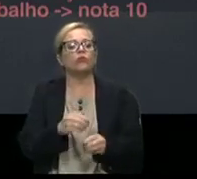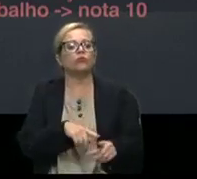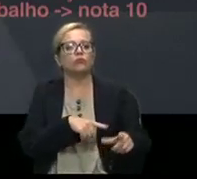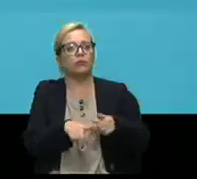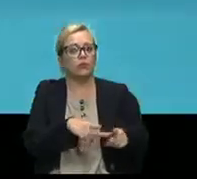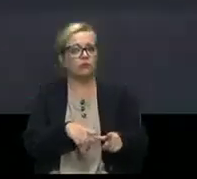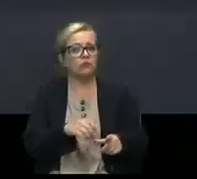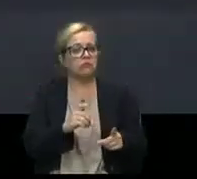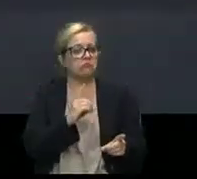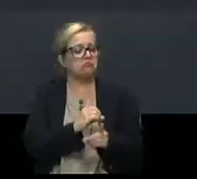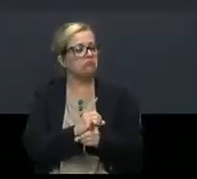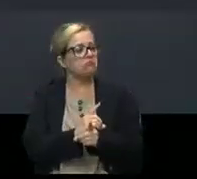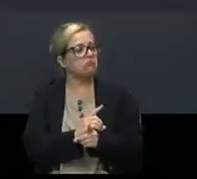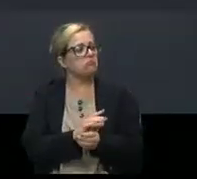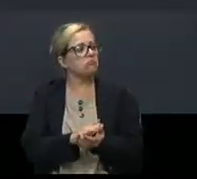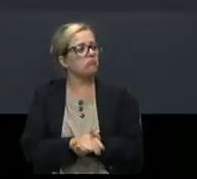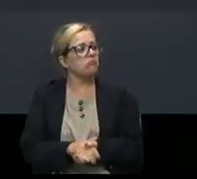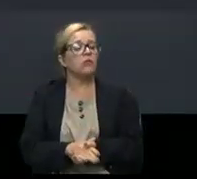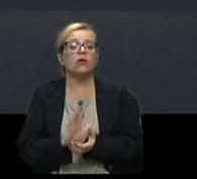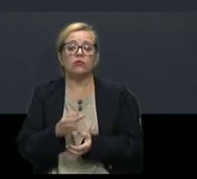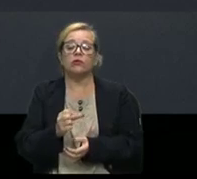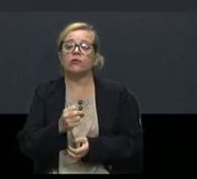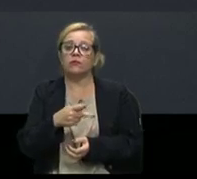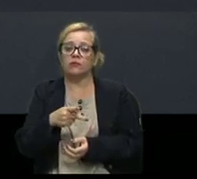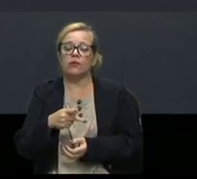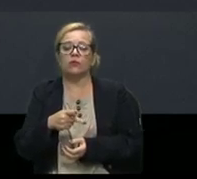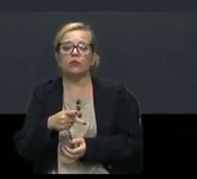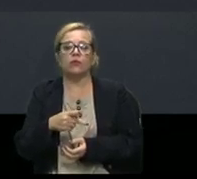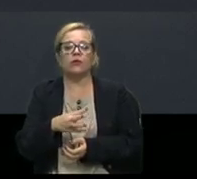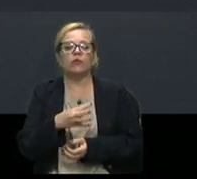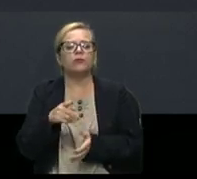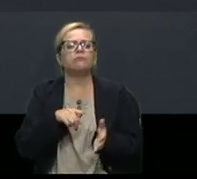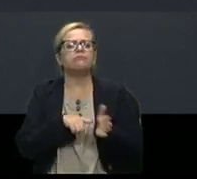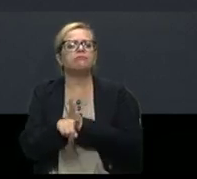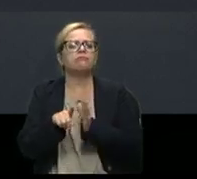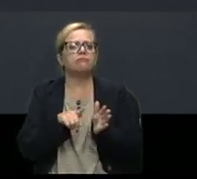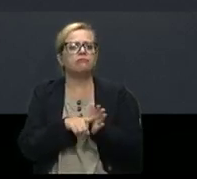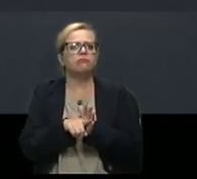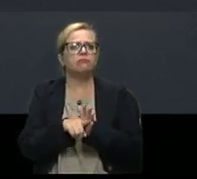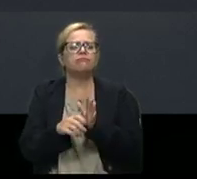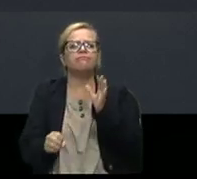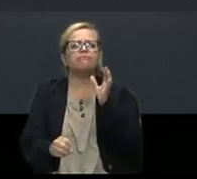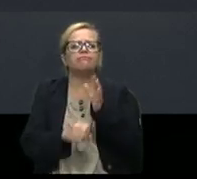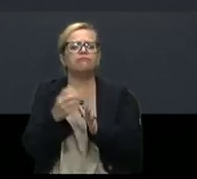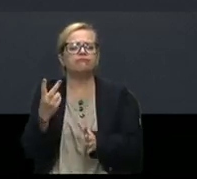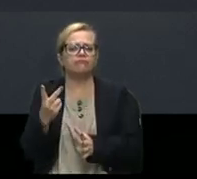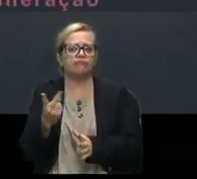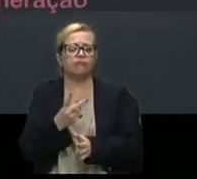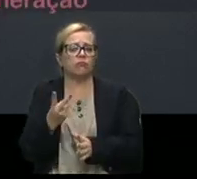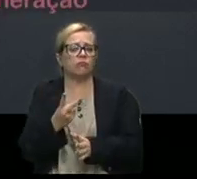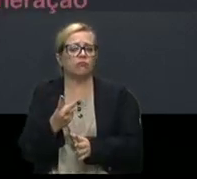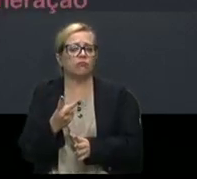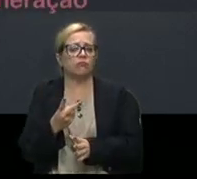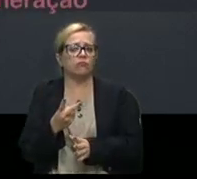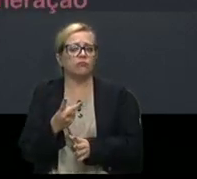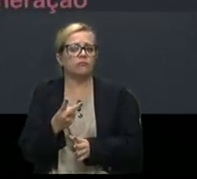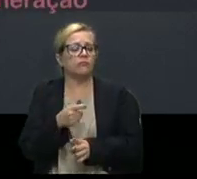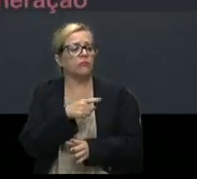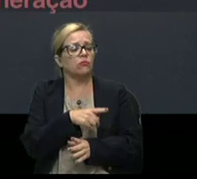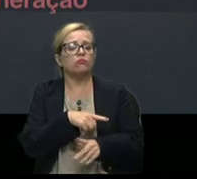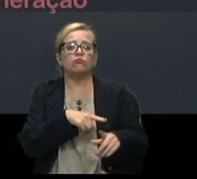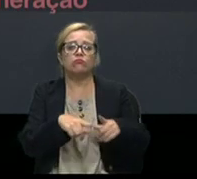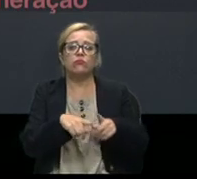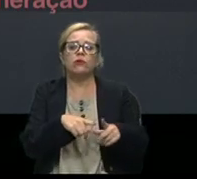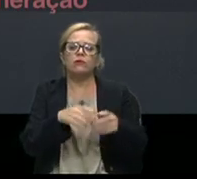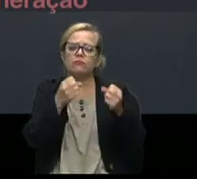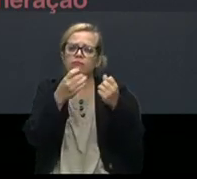trabalho. Então, na SP4 veio a pergunta: mas quanto da variação da nota para as condições de trabalho